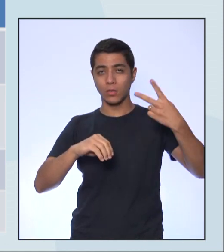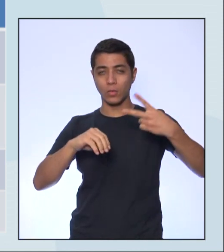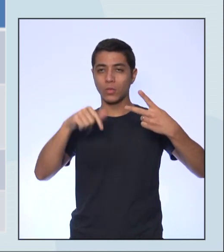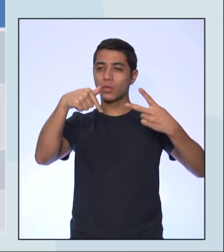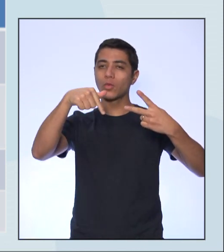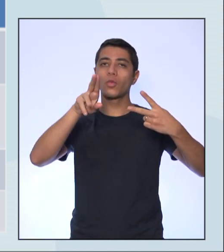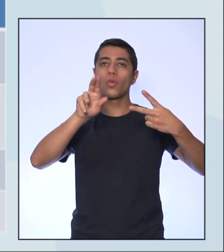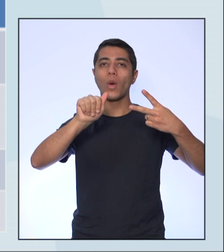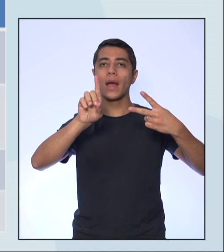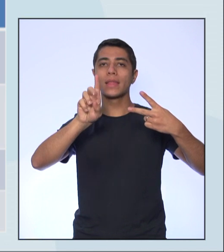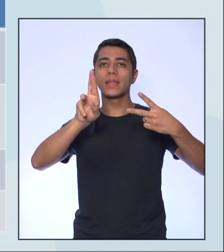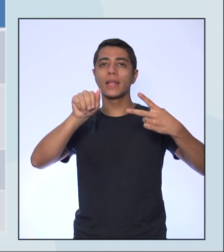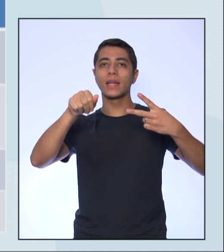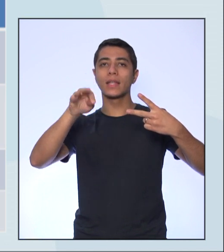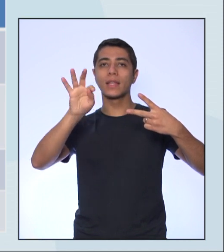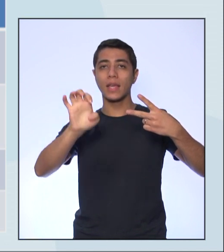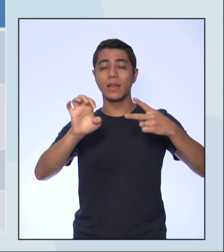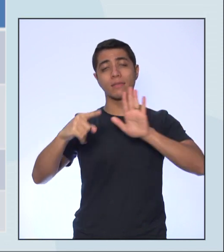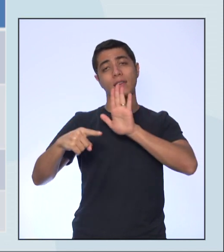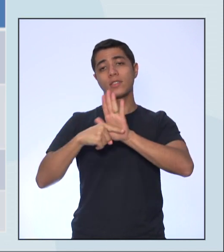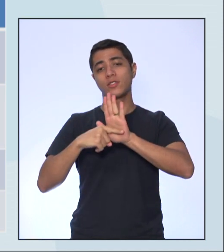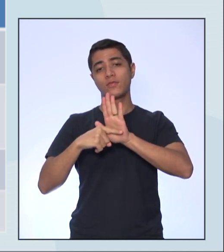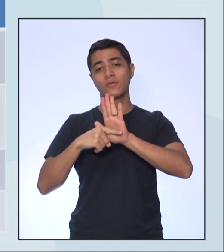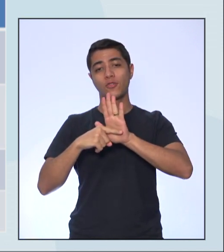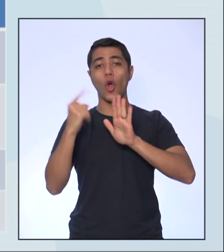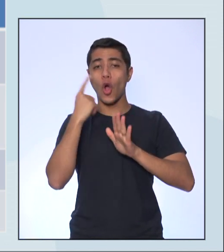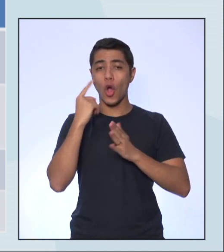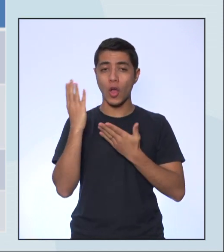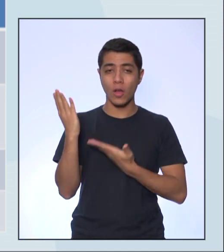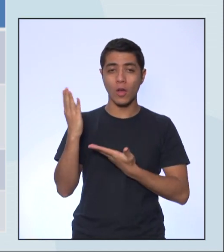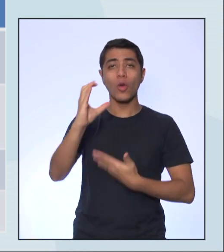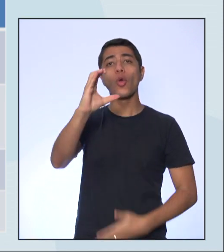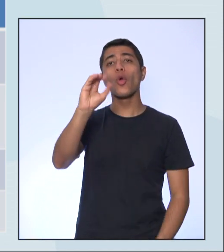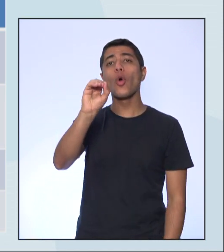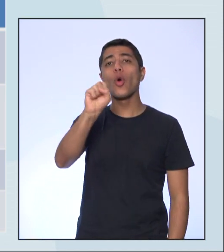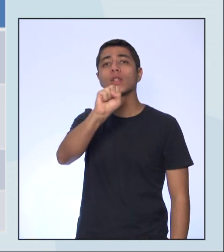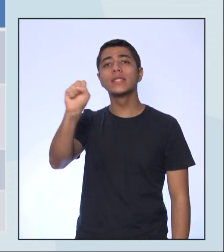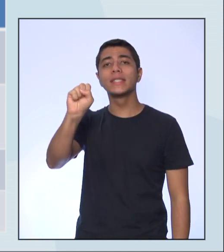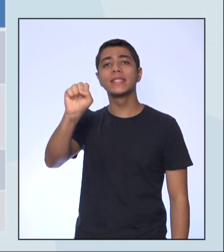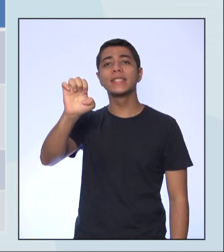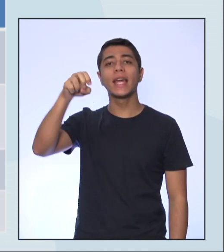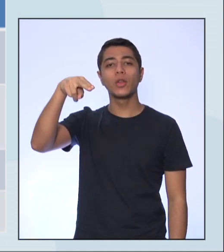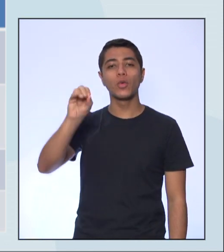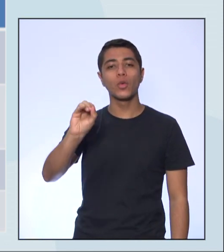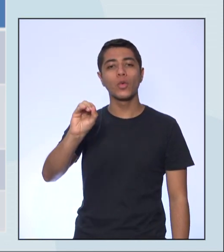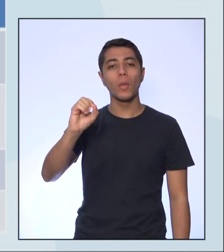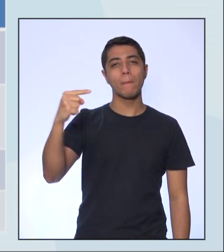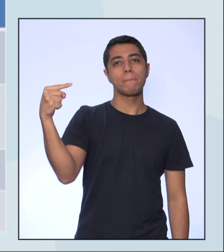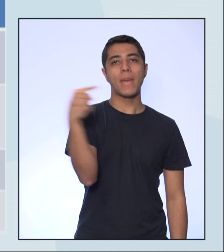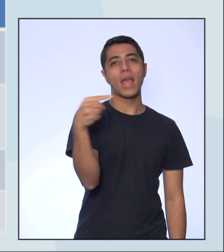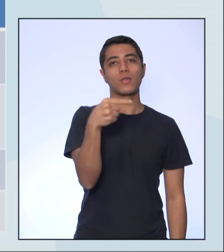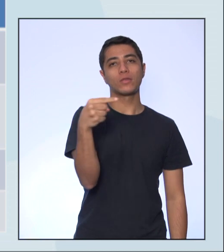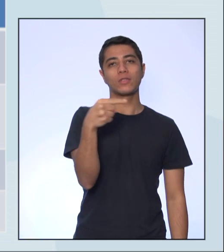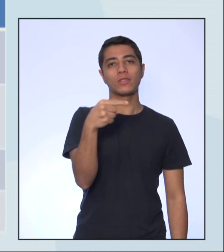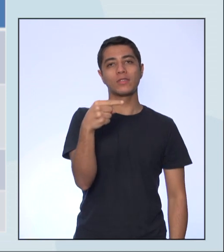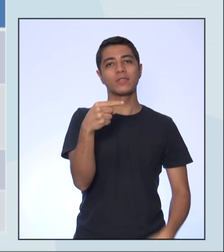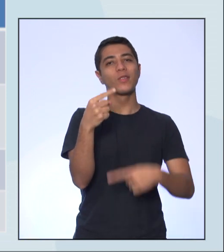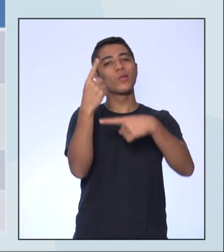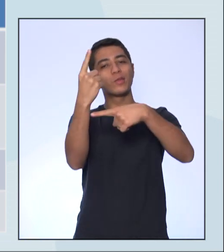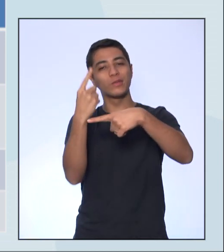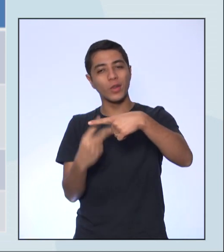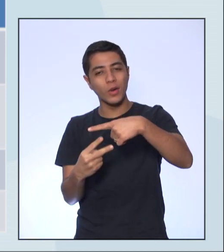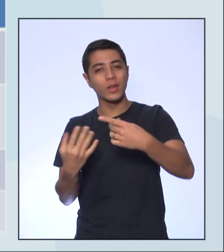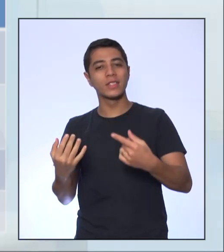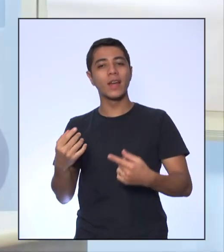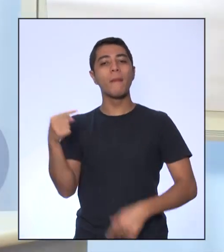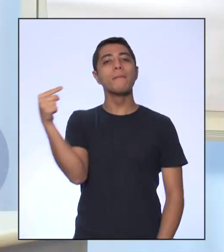menos 1 sobre 2 menos raiz de 2 sobre três menos raiz de 3 sobre 2 e o menos um que é o valor